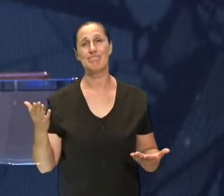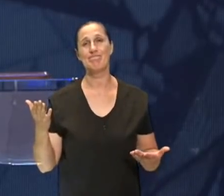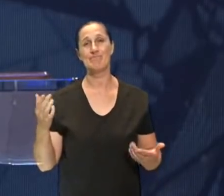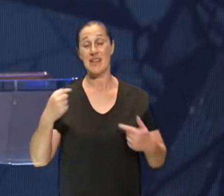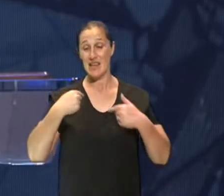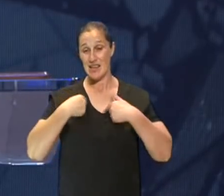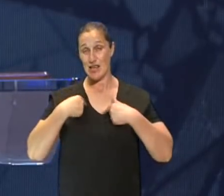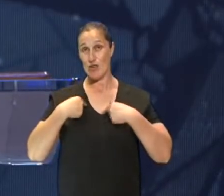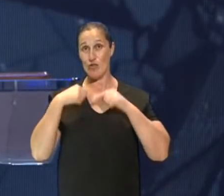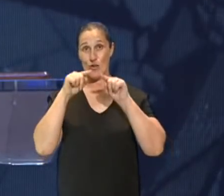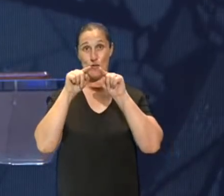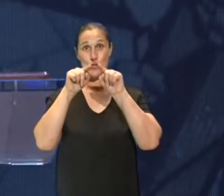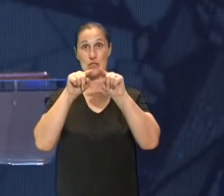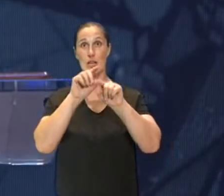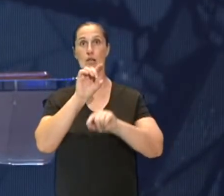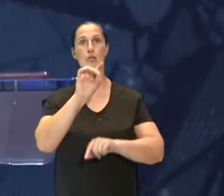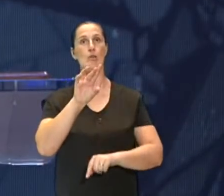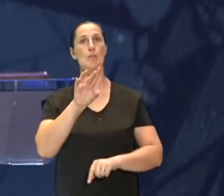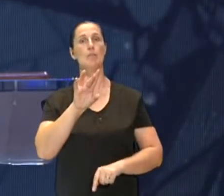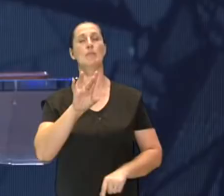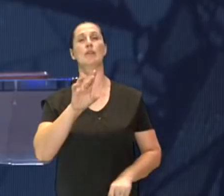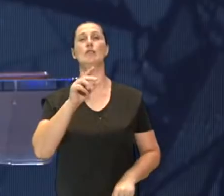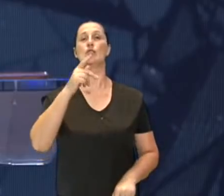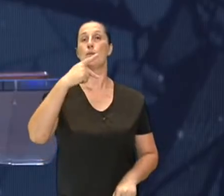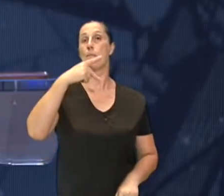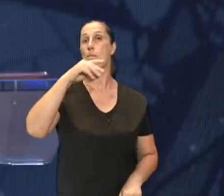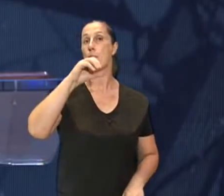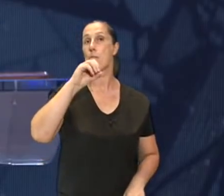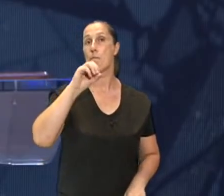Eu e você somos só pó.